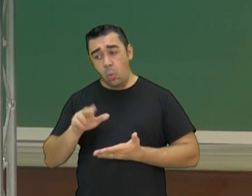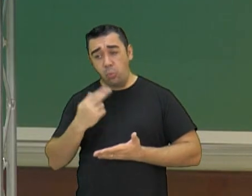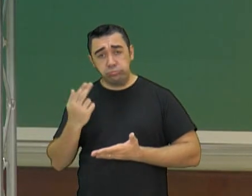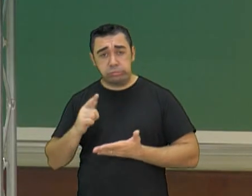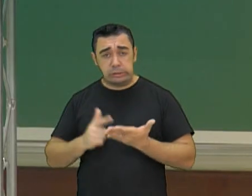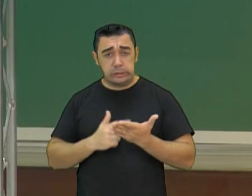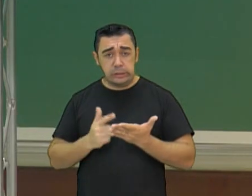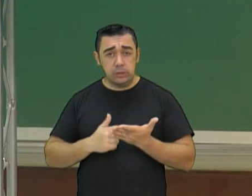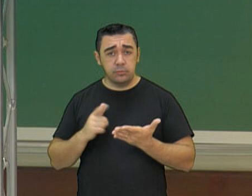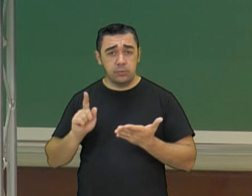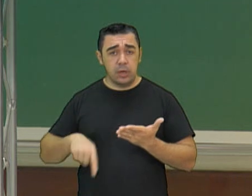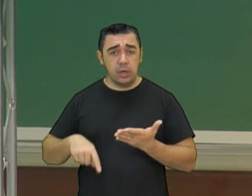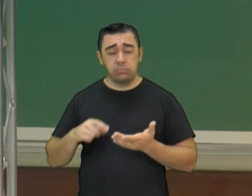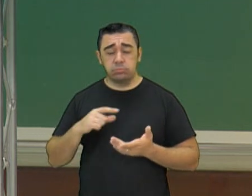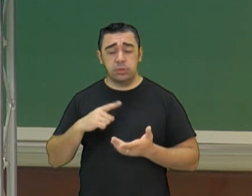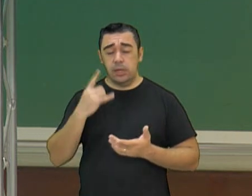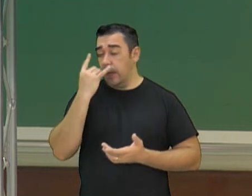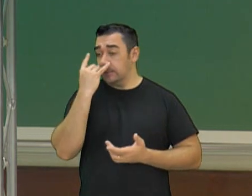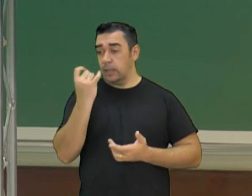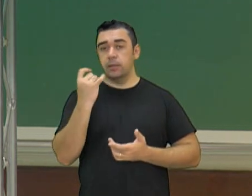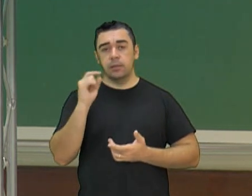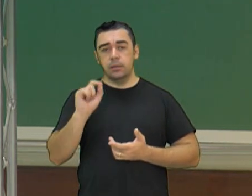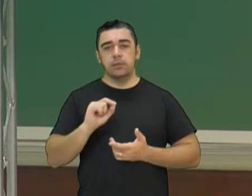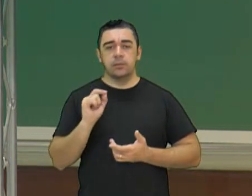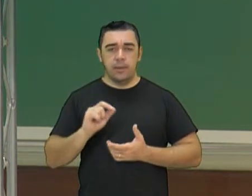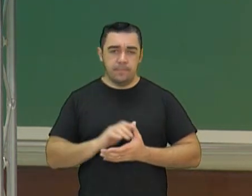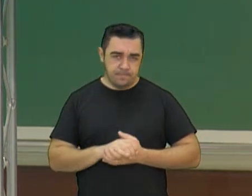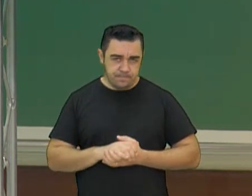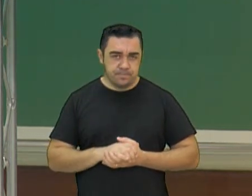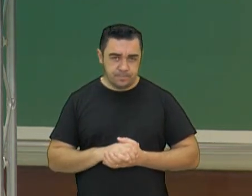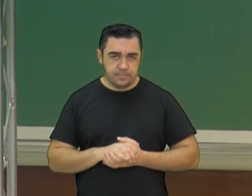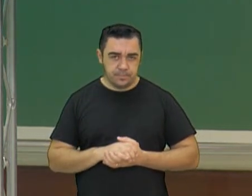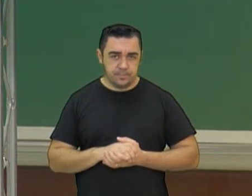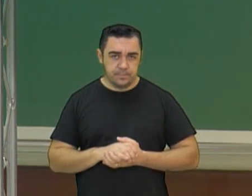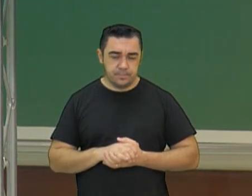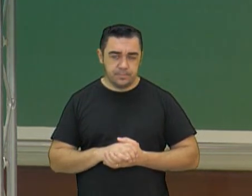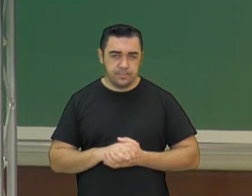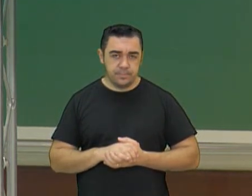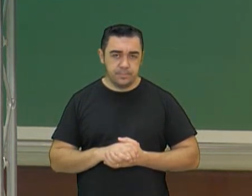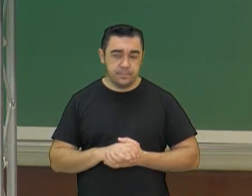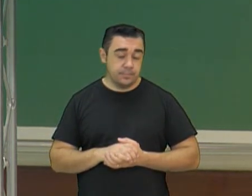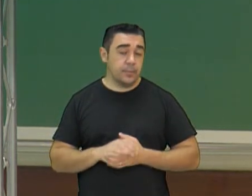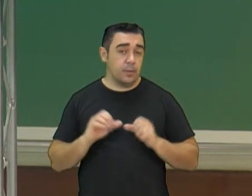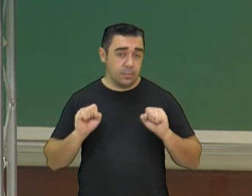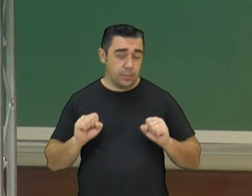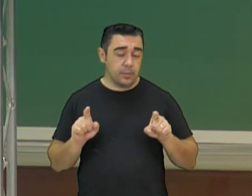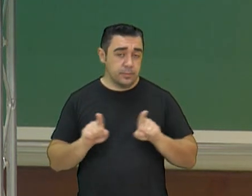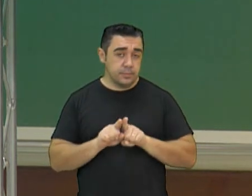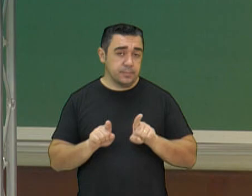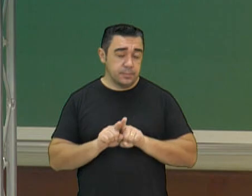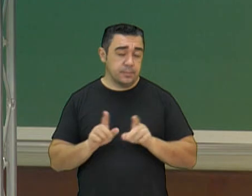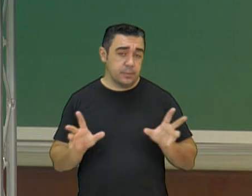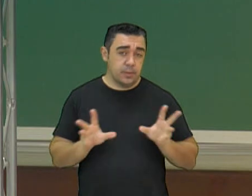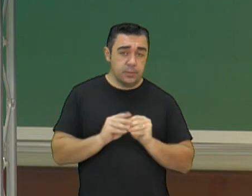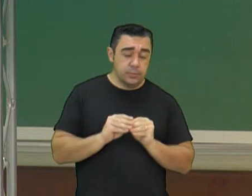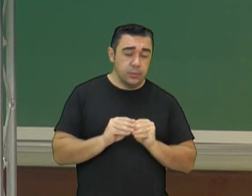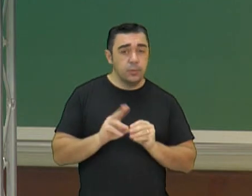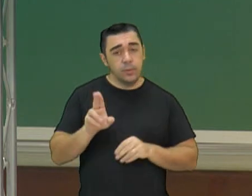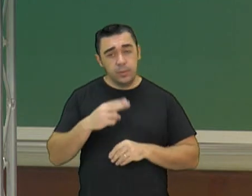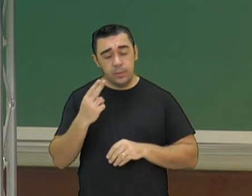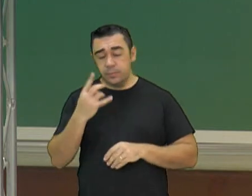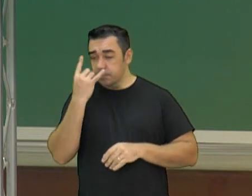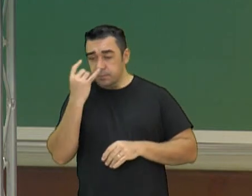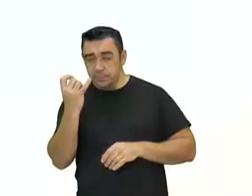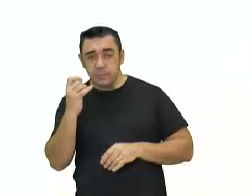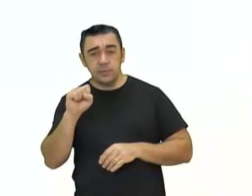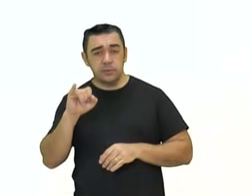ali, um produto cultural, artístico, a gente pode ter uma sinopse, né? E pode ter também um resumo, certo?